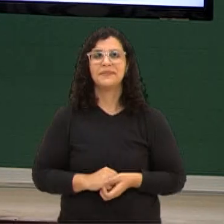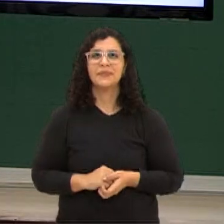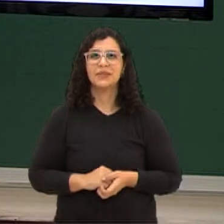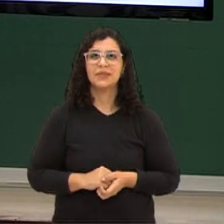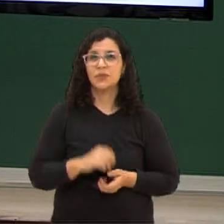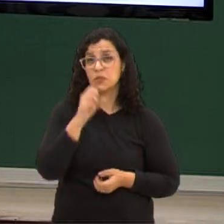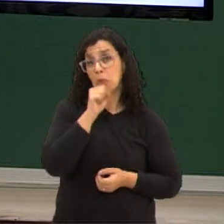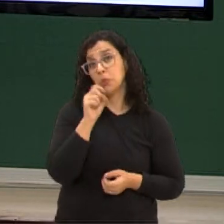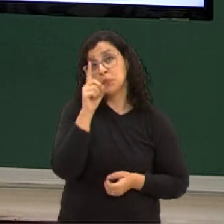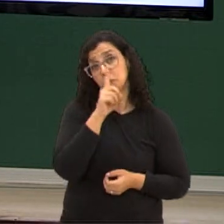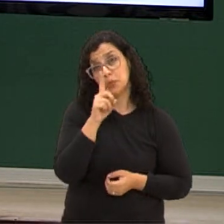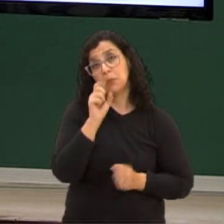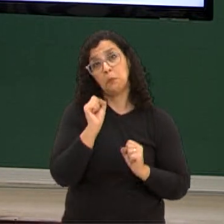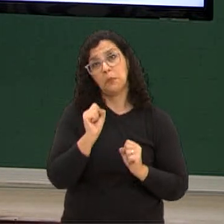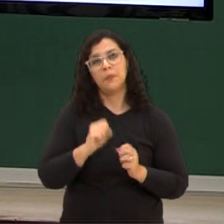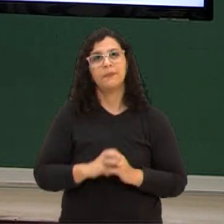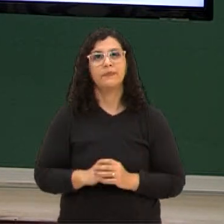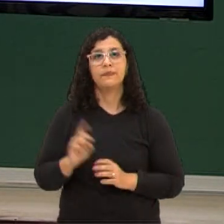fim de semana.